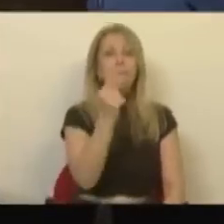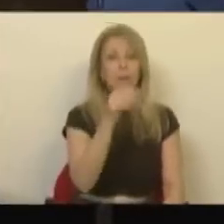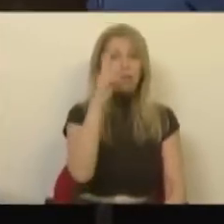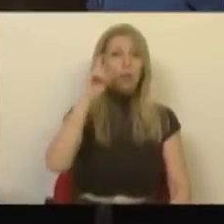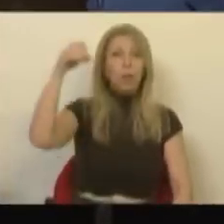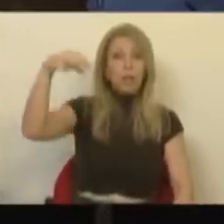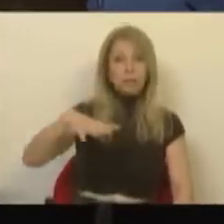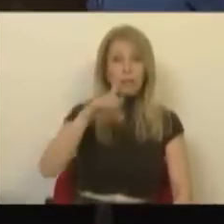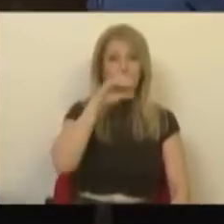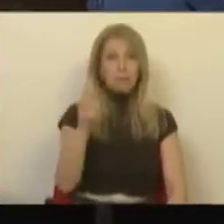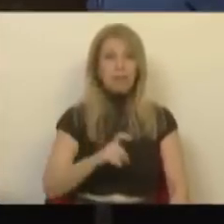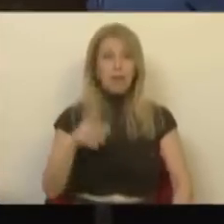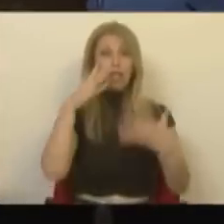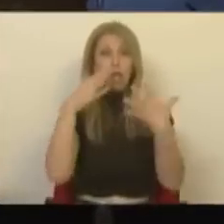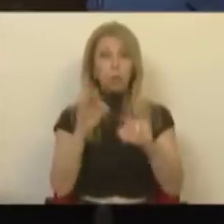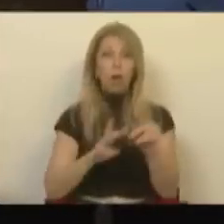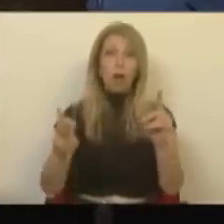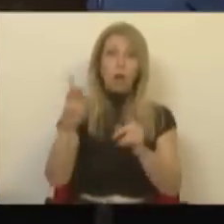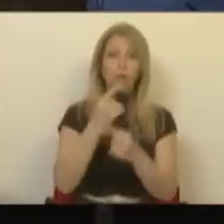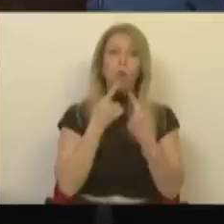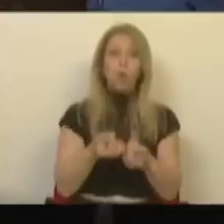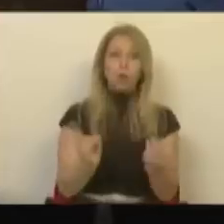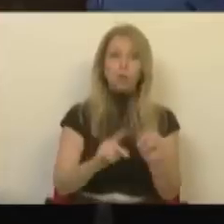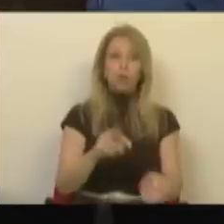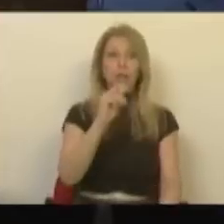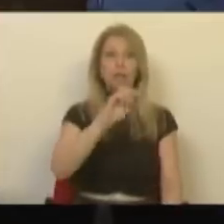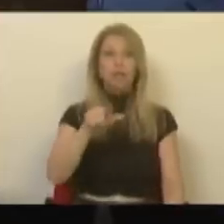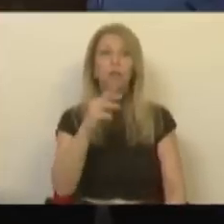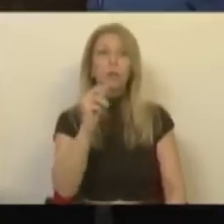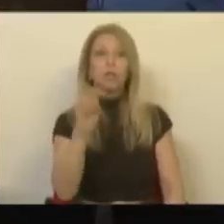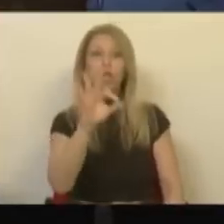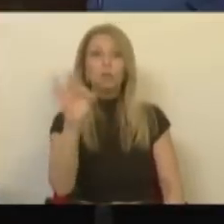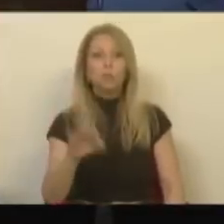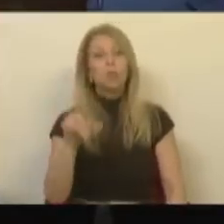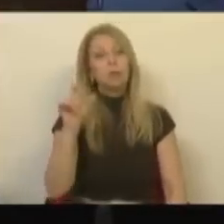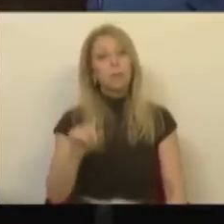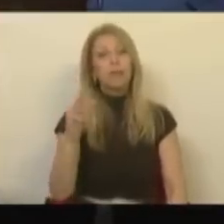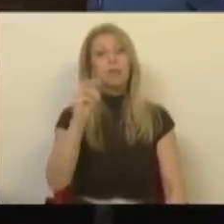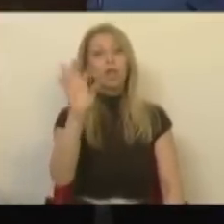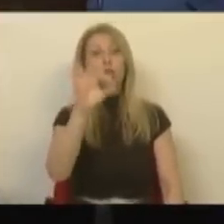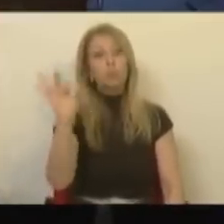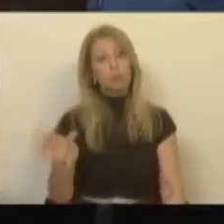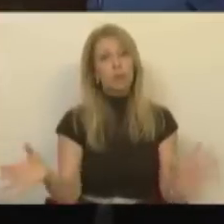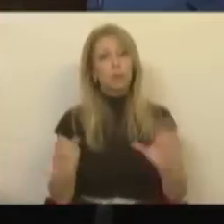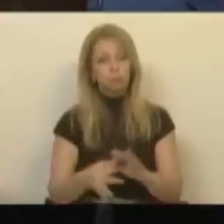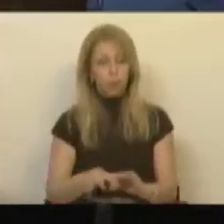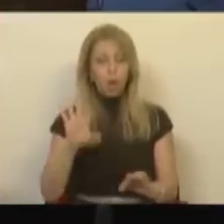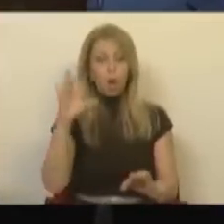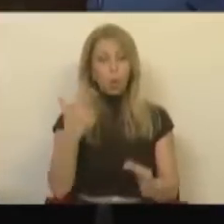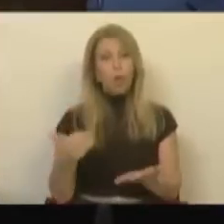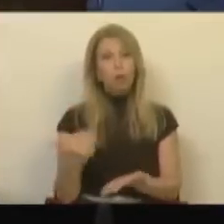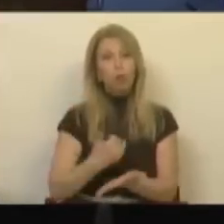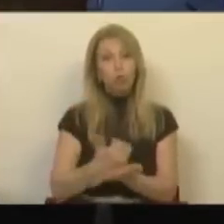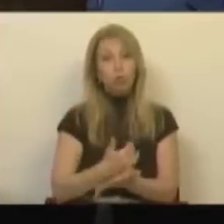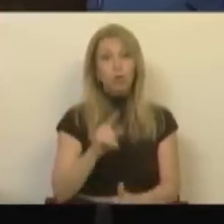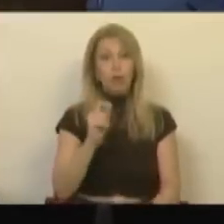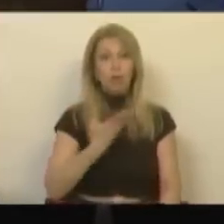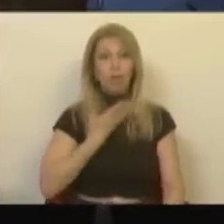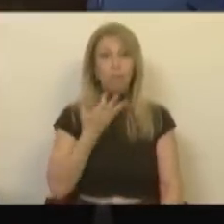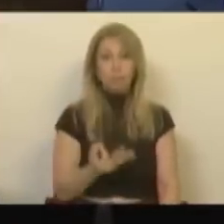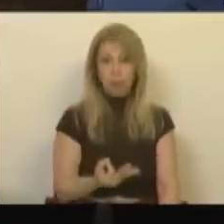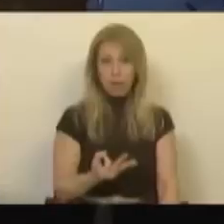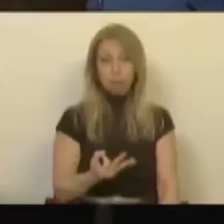aumentam novamente 3,3%, e três por cento respectivamente quando os lucros da EDP